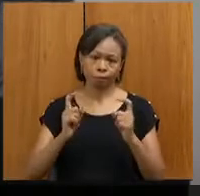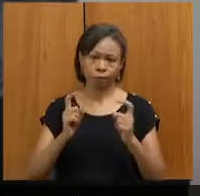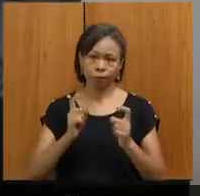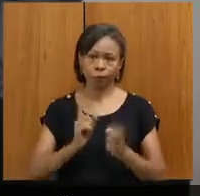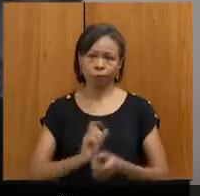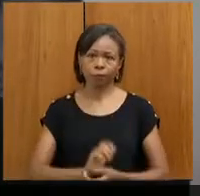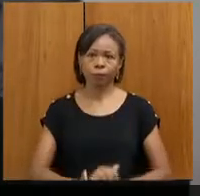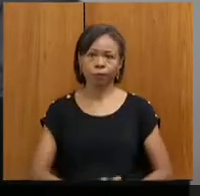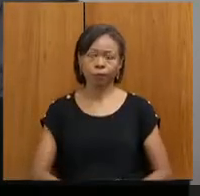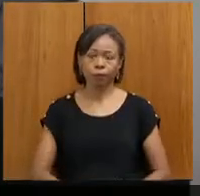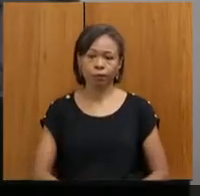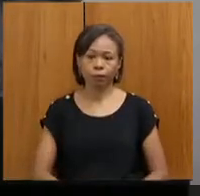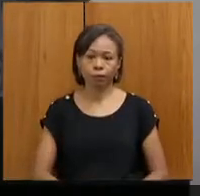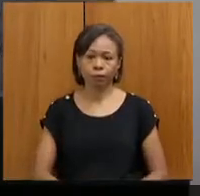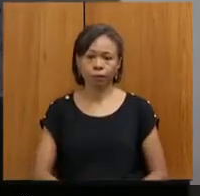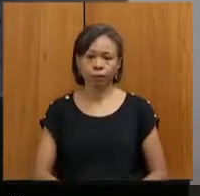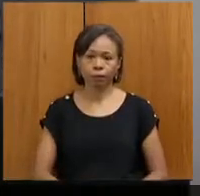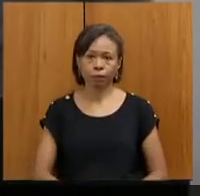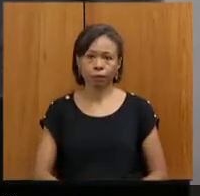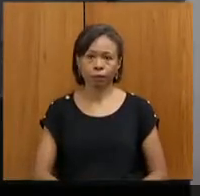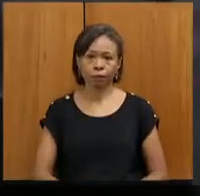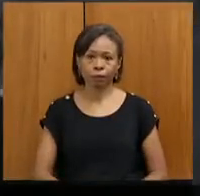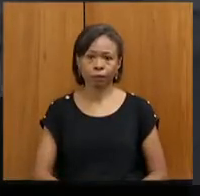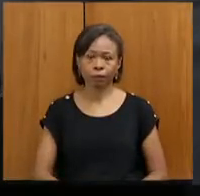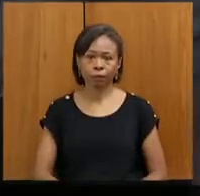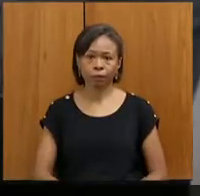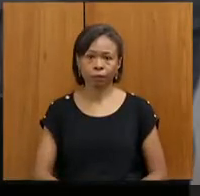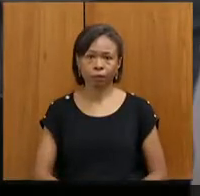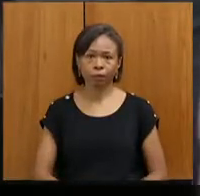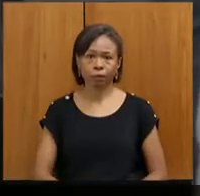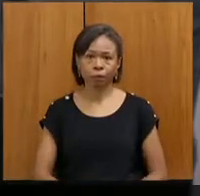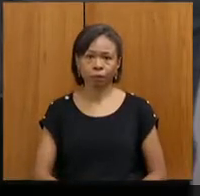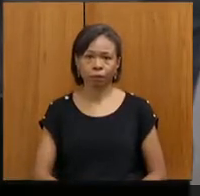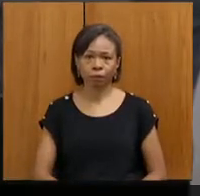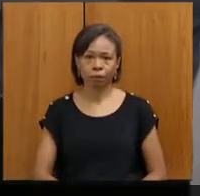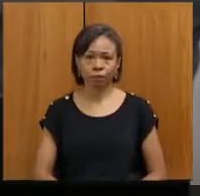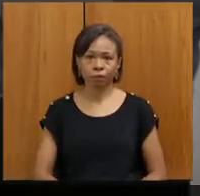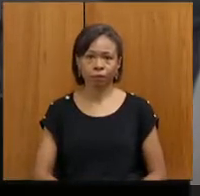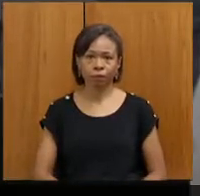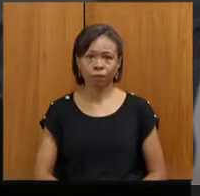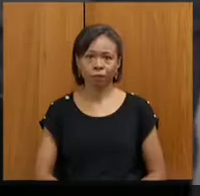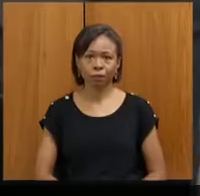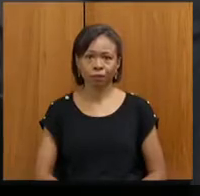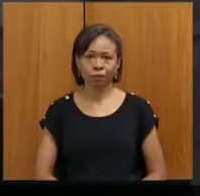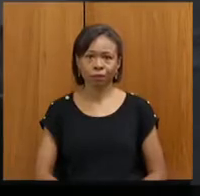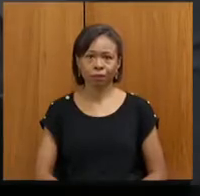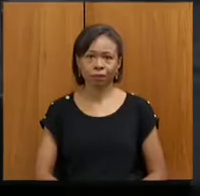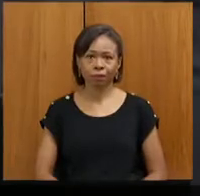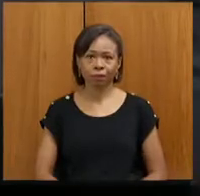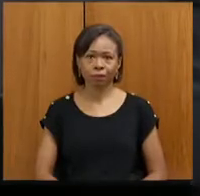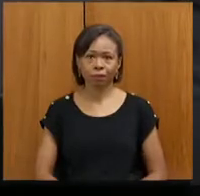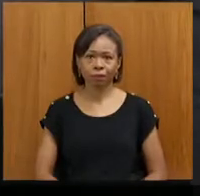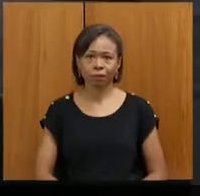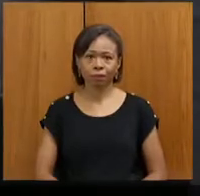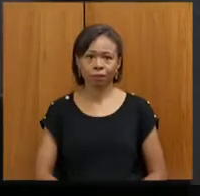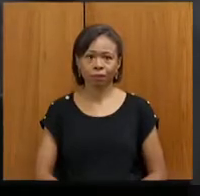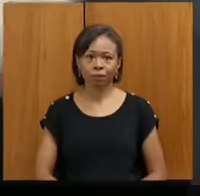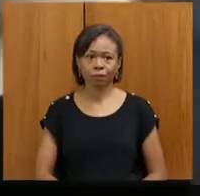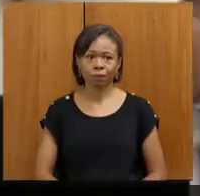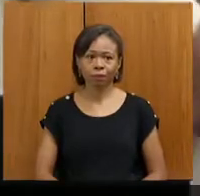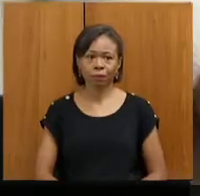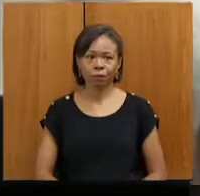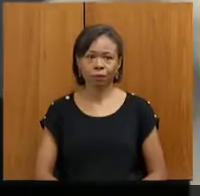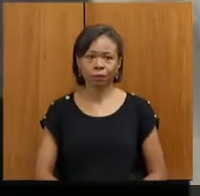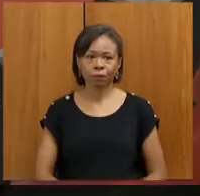e o tanto eu agora vou começar né vou fazer eu vou passar a palavra ao nosso